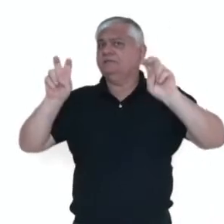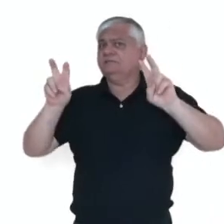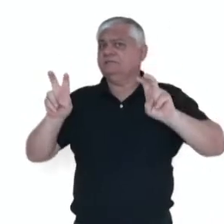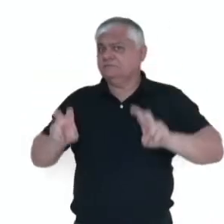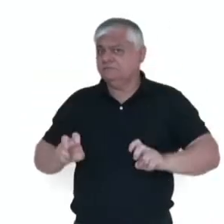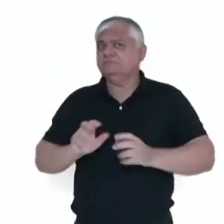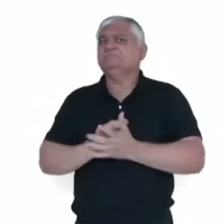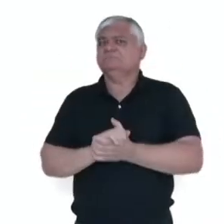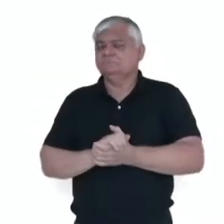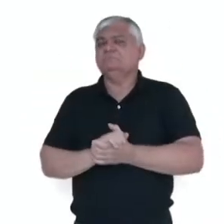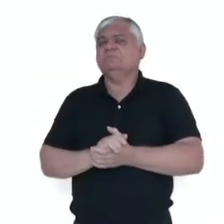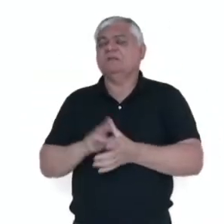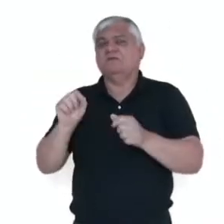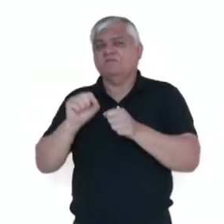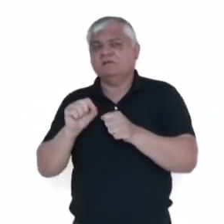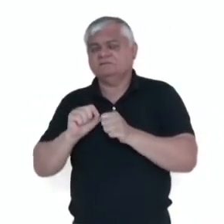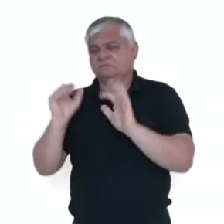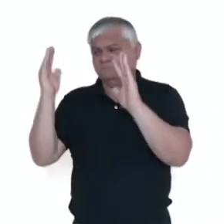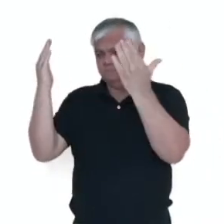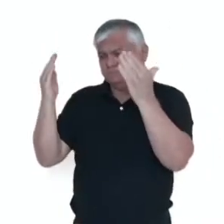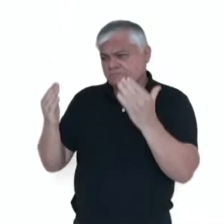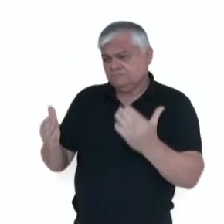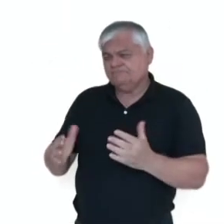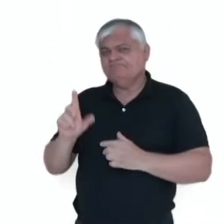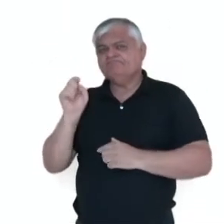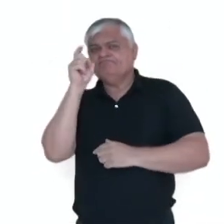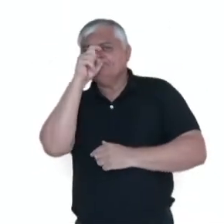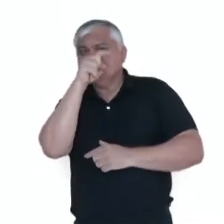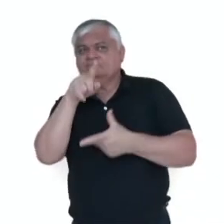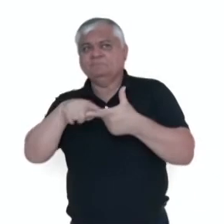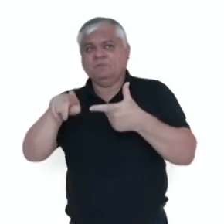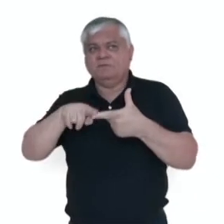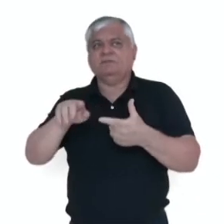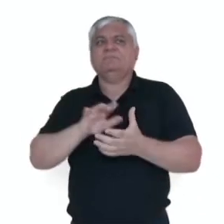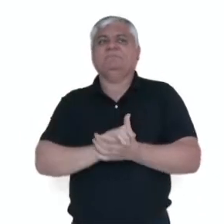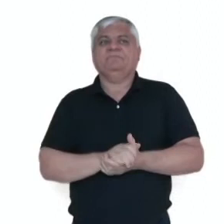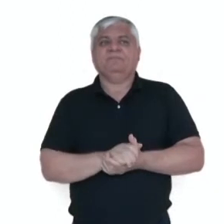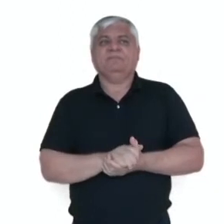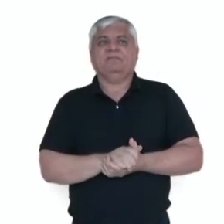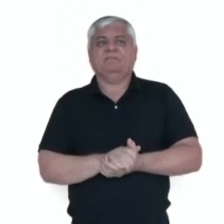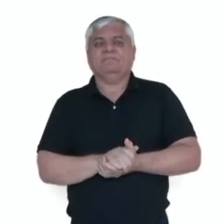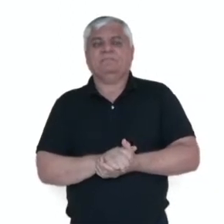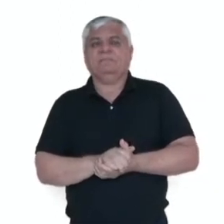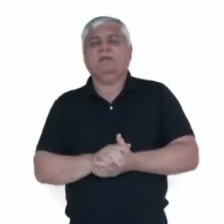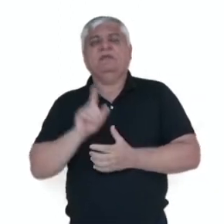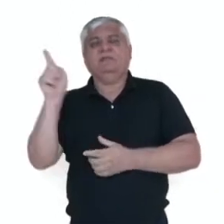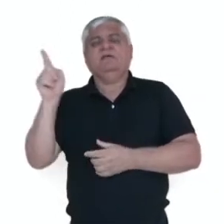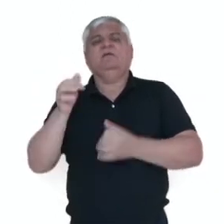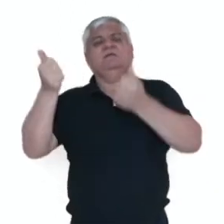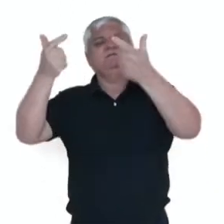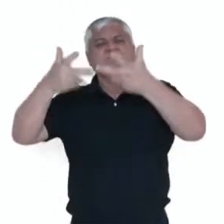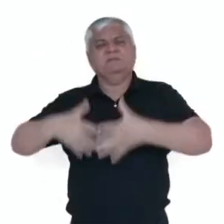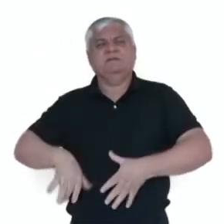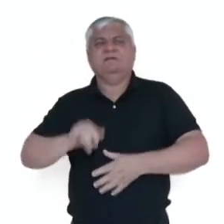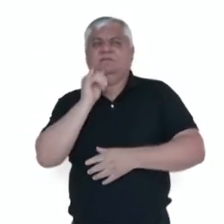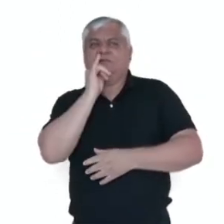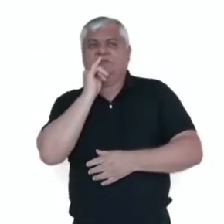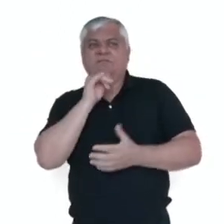projeto, fazendo uma análise das dificuldades encontradas. Então, aqui ele cita os assuntos, por